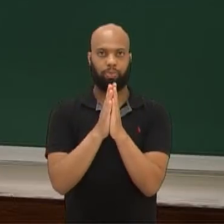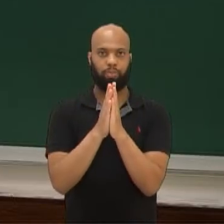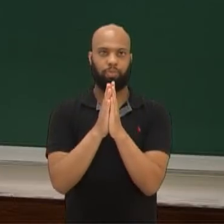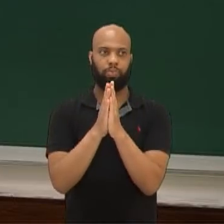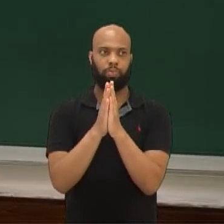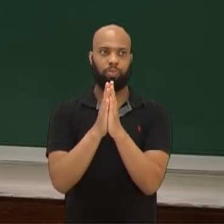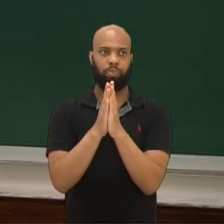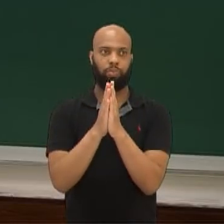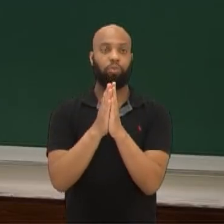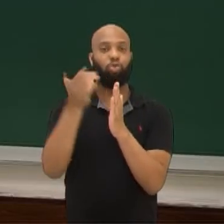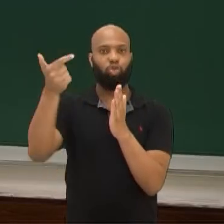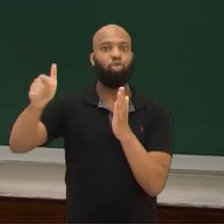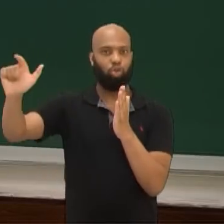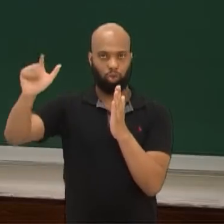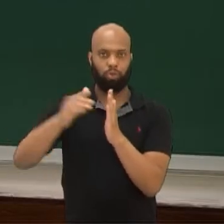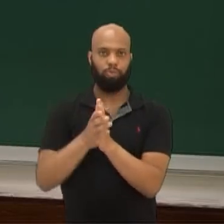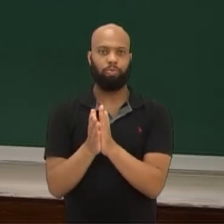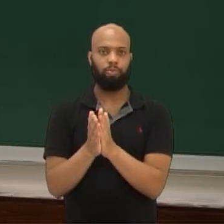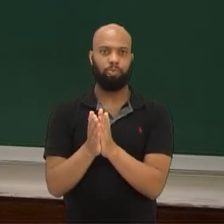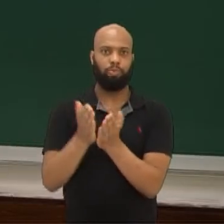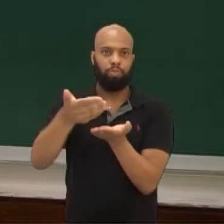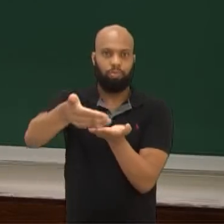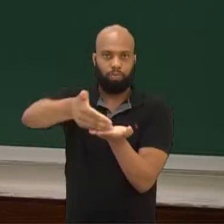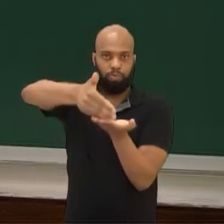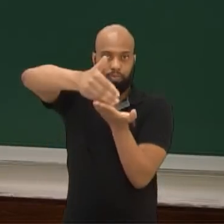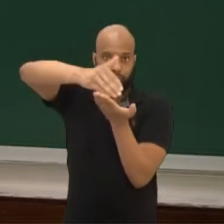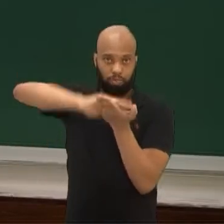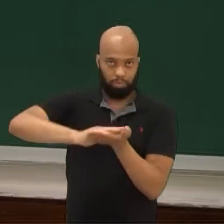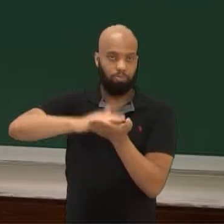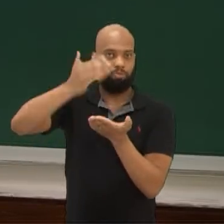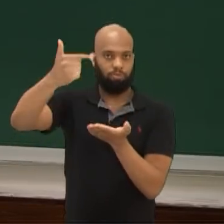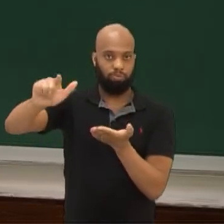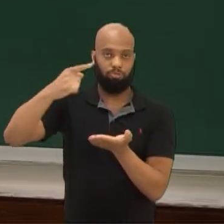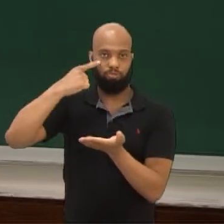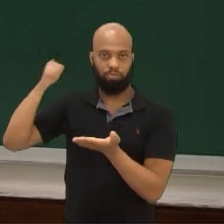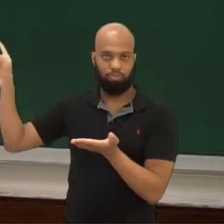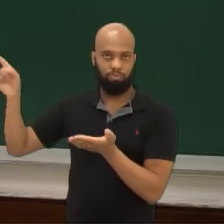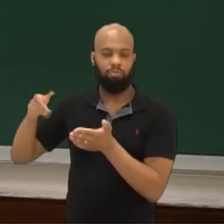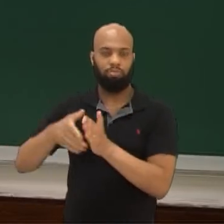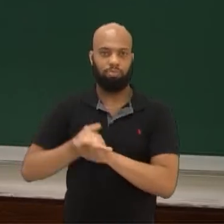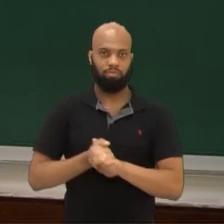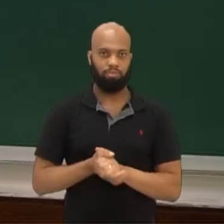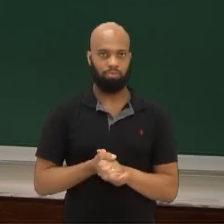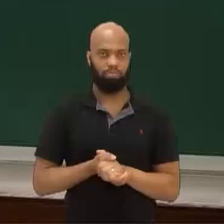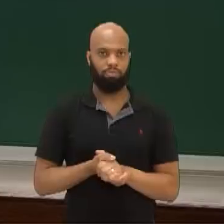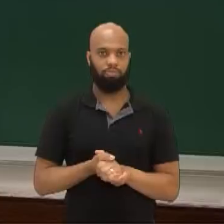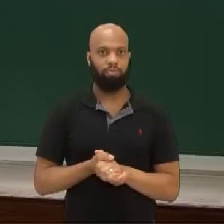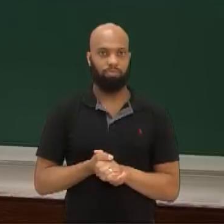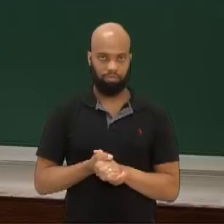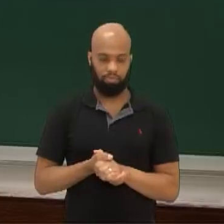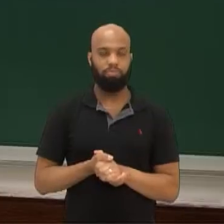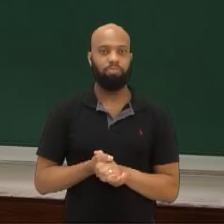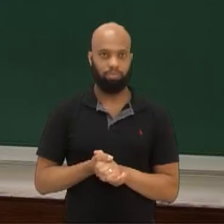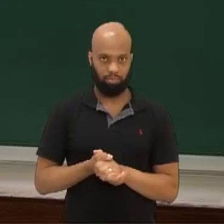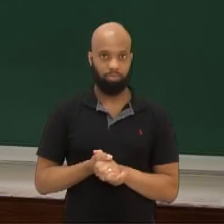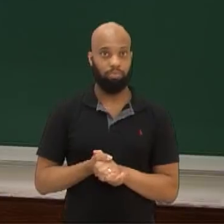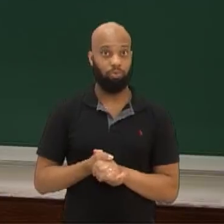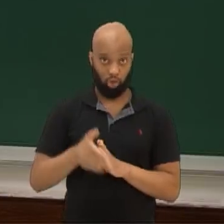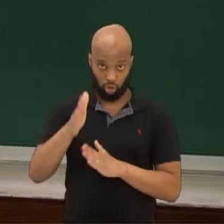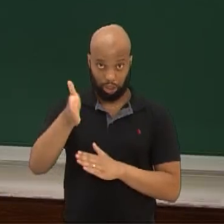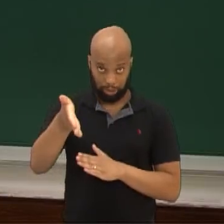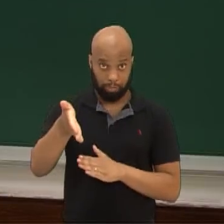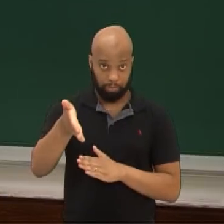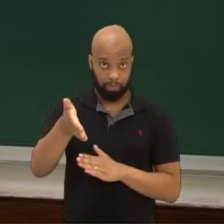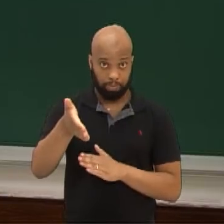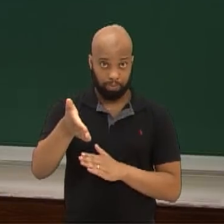Aí ele fala que o que novamente? Dobrar ao meio novamente. Vamos lá, dobrar mais uma vez ao meio. Dobrei